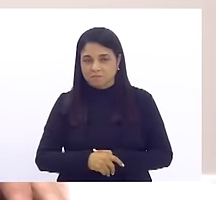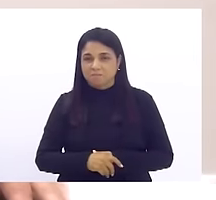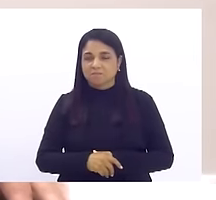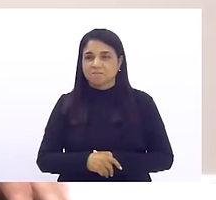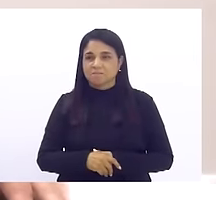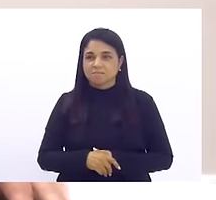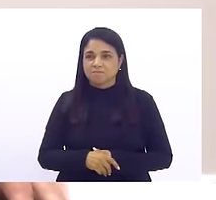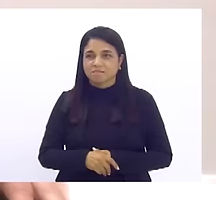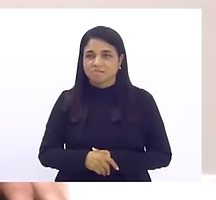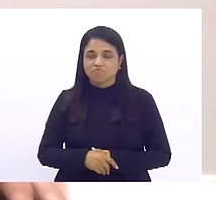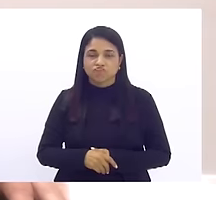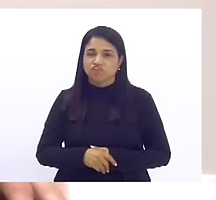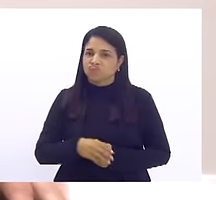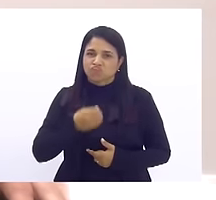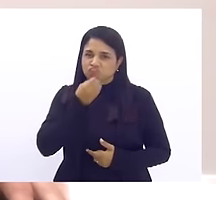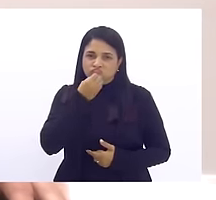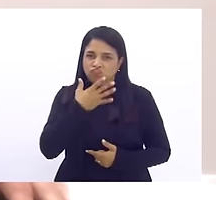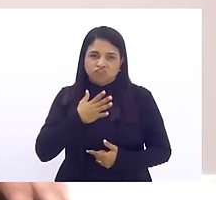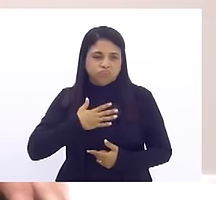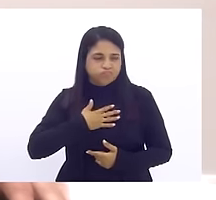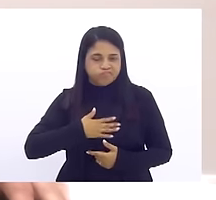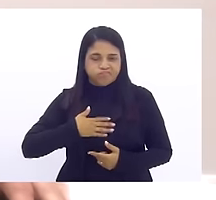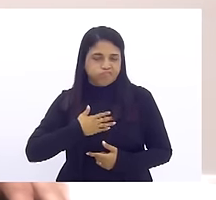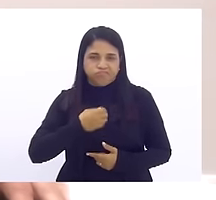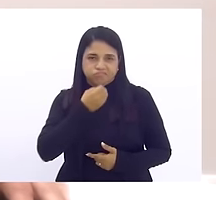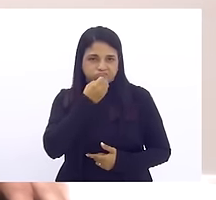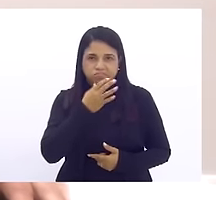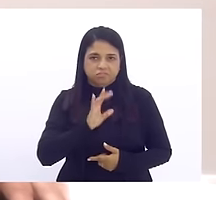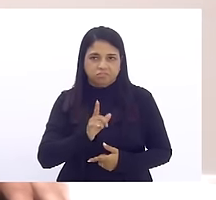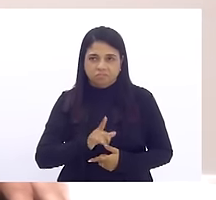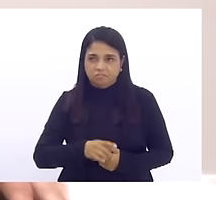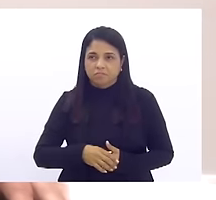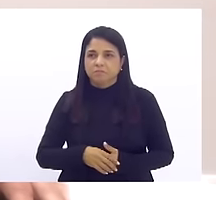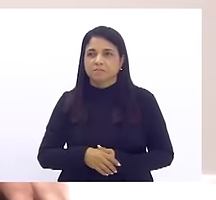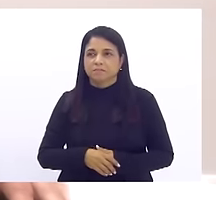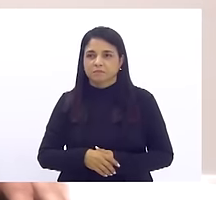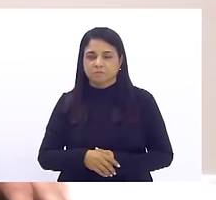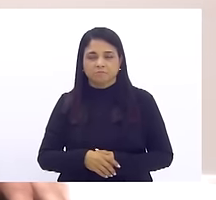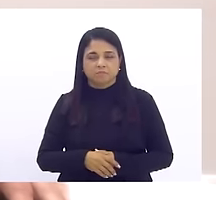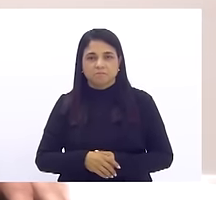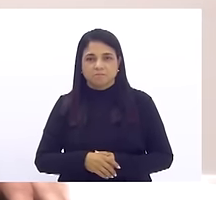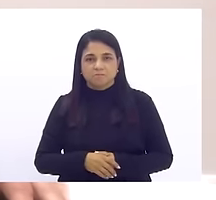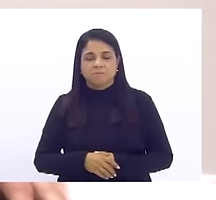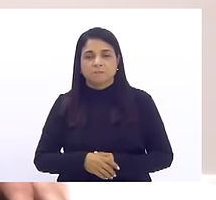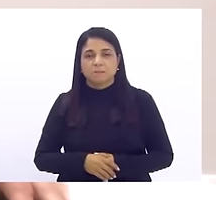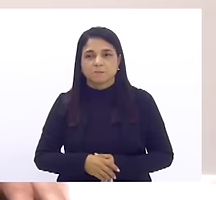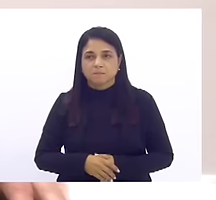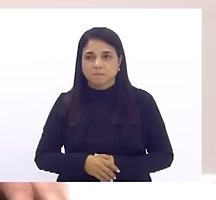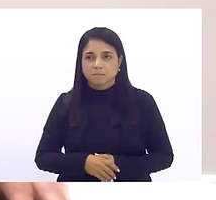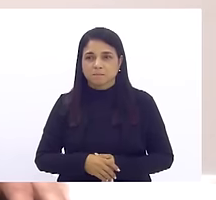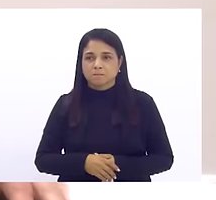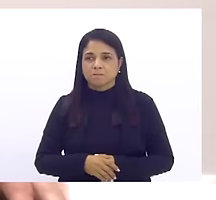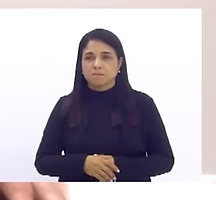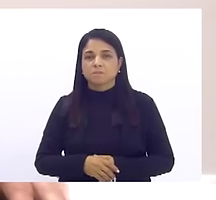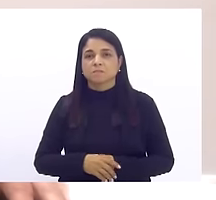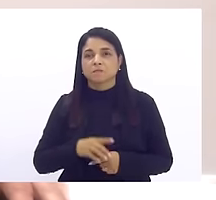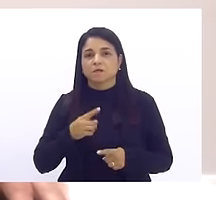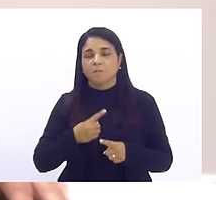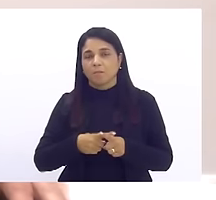não tô satisfeito com quem te ouviu aqui o que aconteceu aqui hoje não estou satisfeito mesmo não estou porque